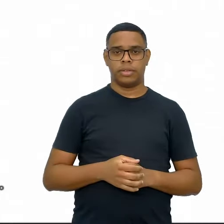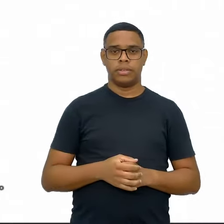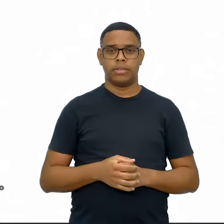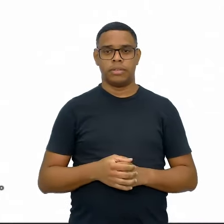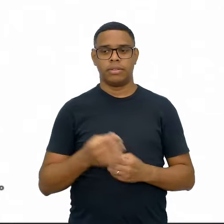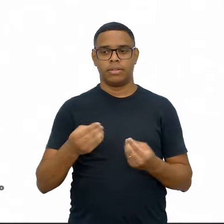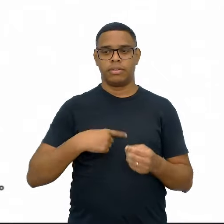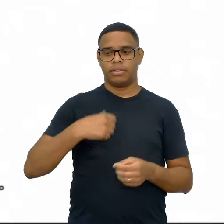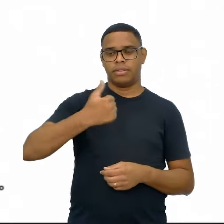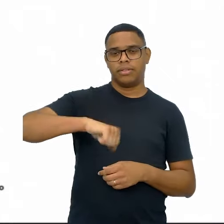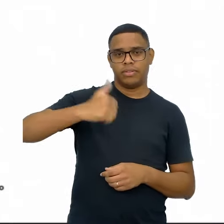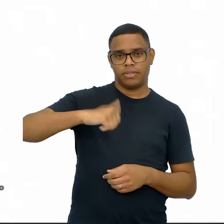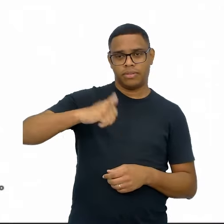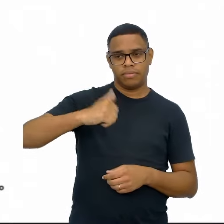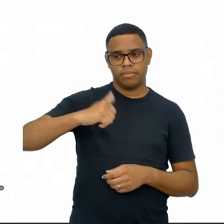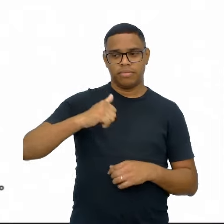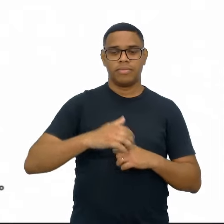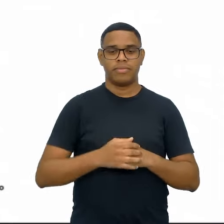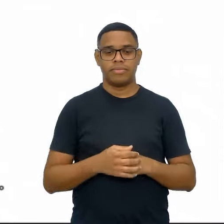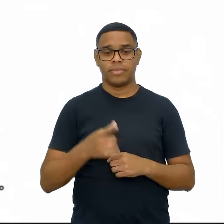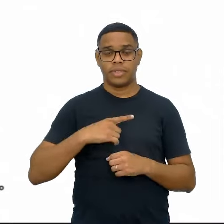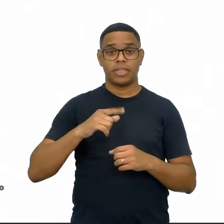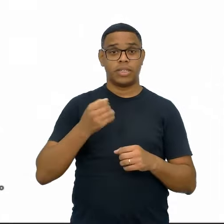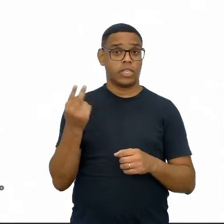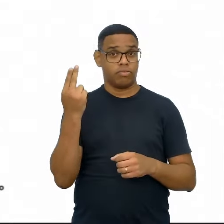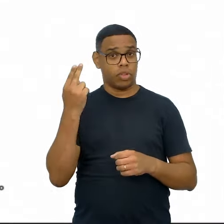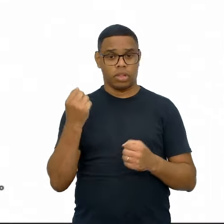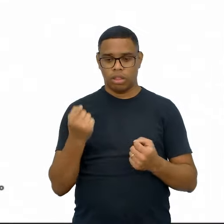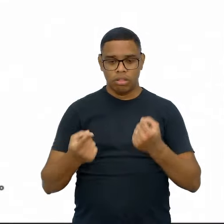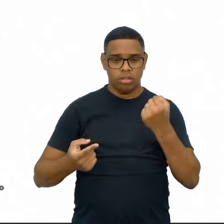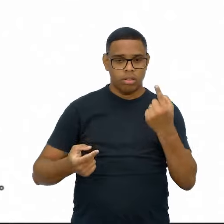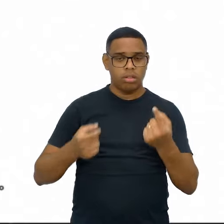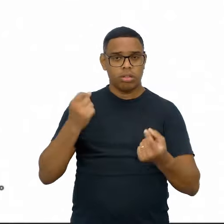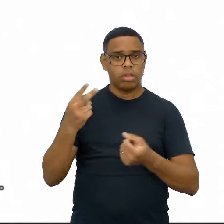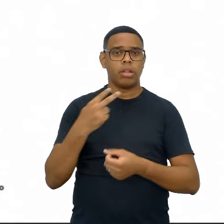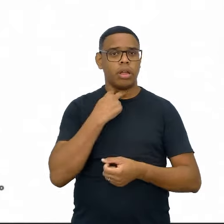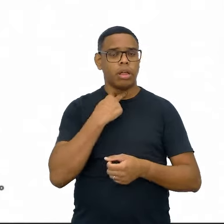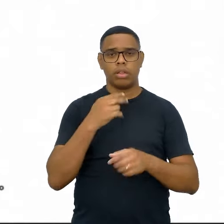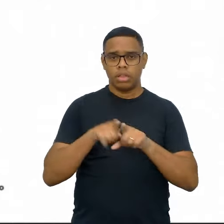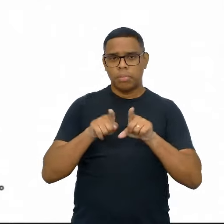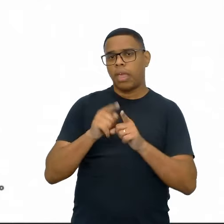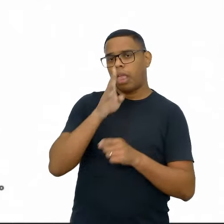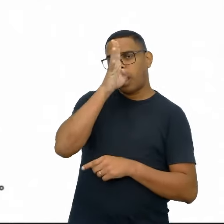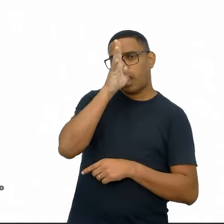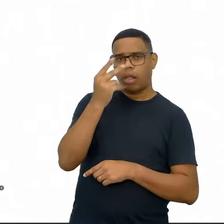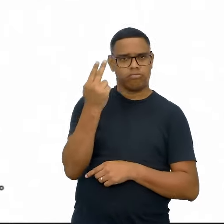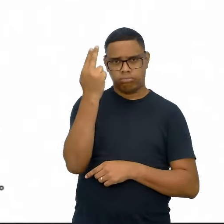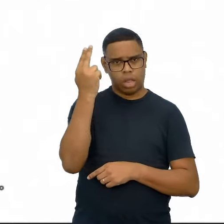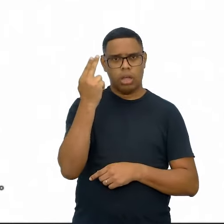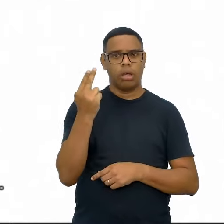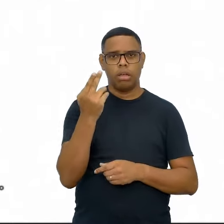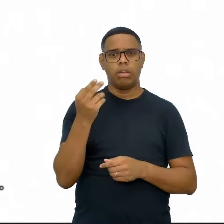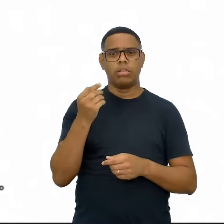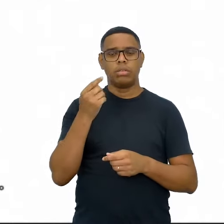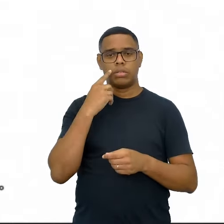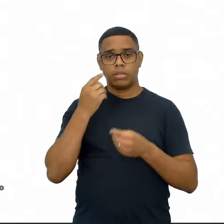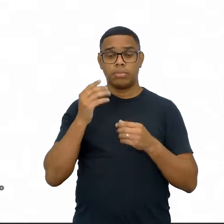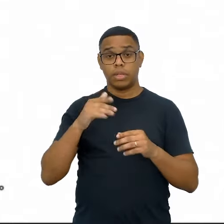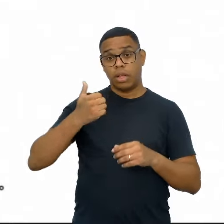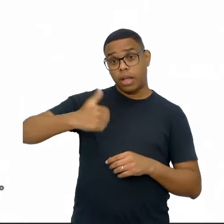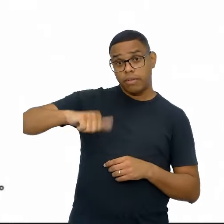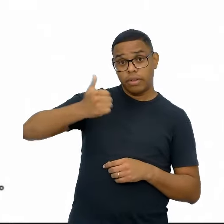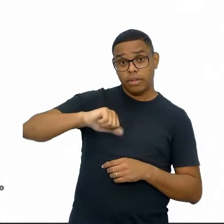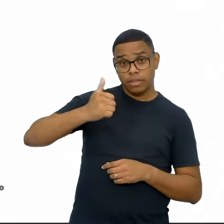avaliação, além dela não ser esporádica, né, ela não pode ser improvisada, como eu disse já anteriormente,